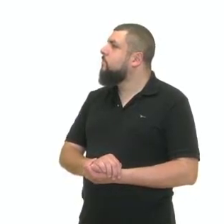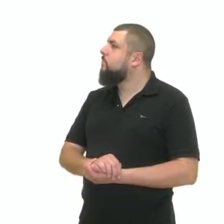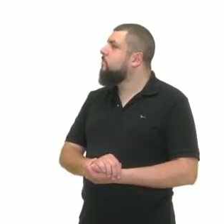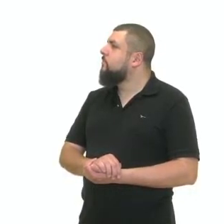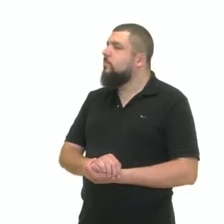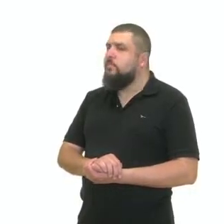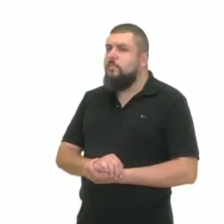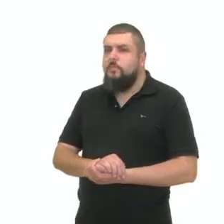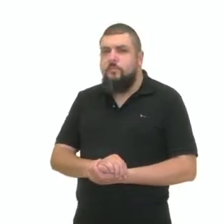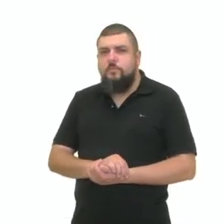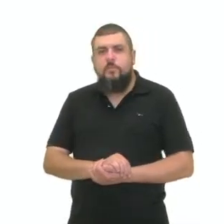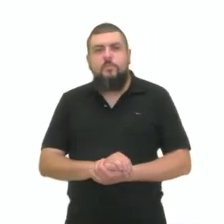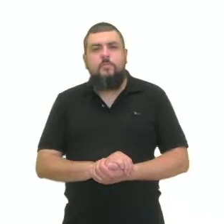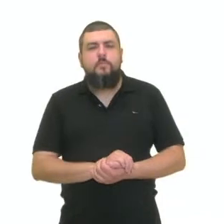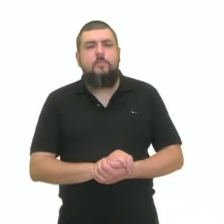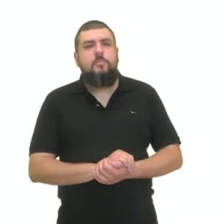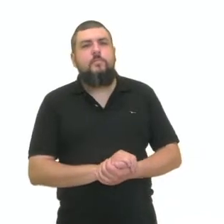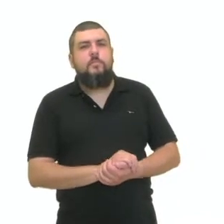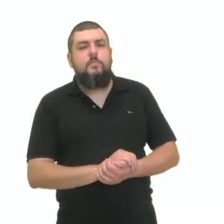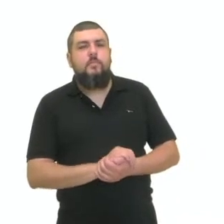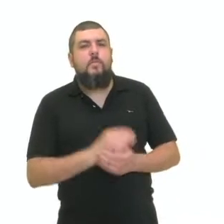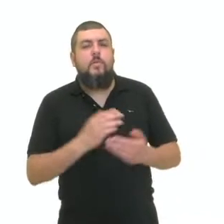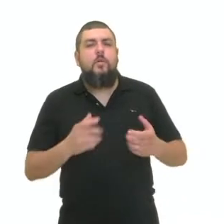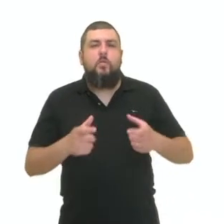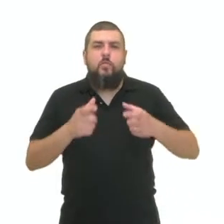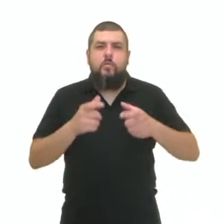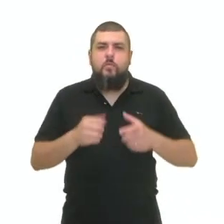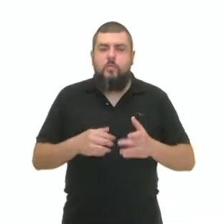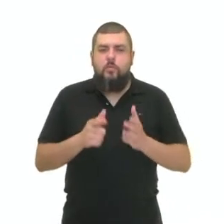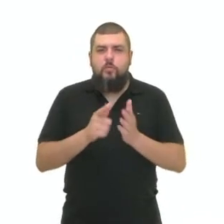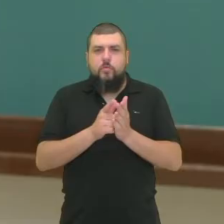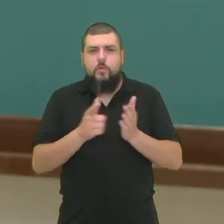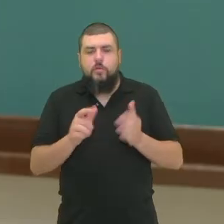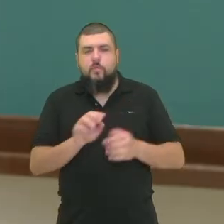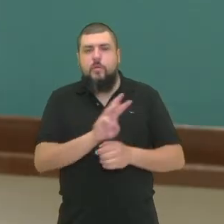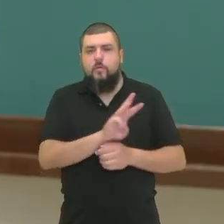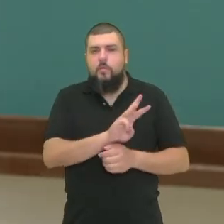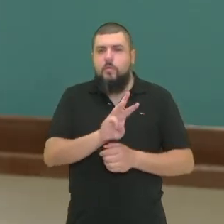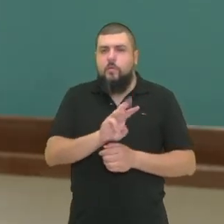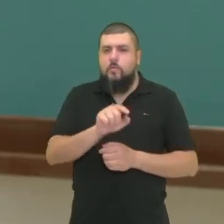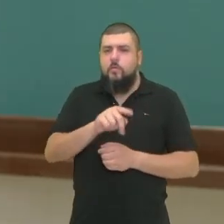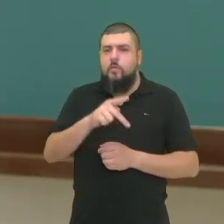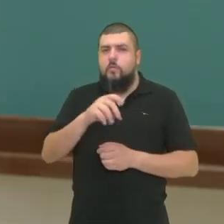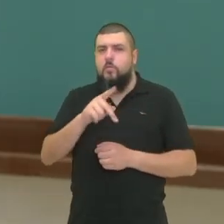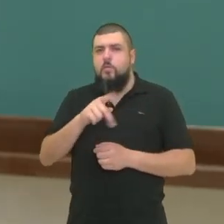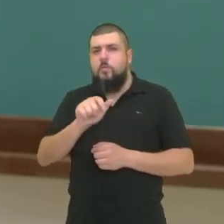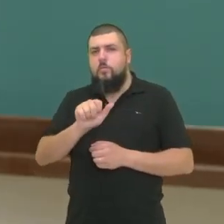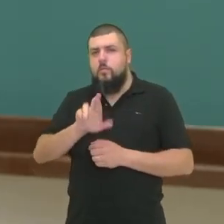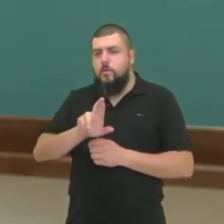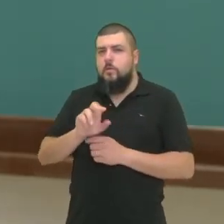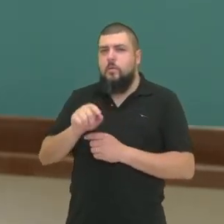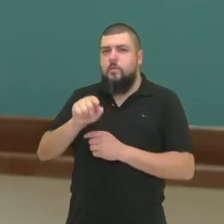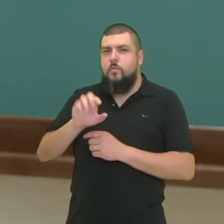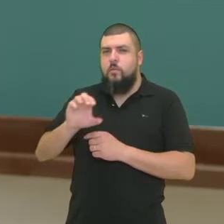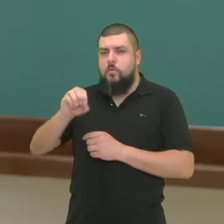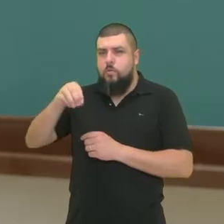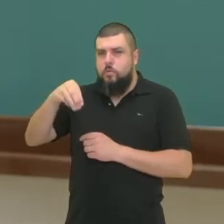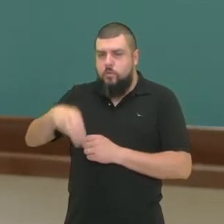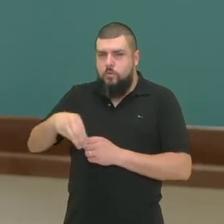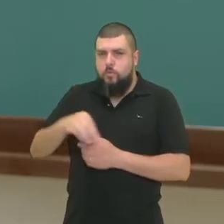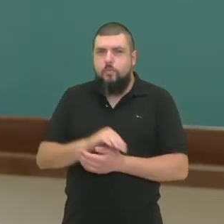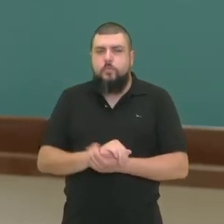anunciava. Então, está veiculada no www.popular.com, né? É importante checar a referência no nosso combate à fake